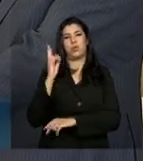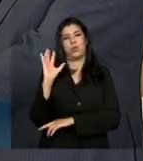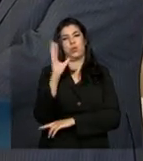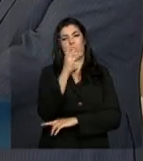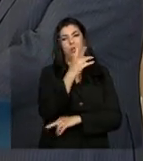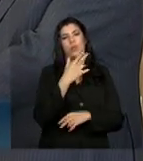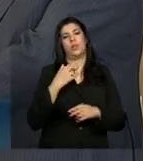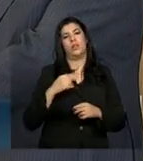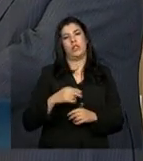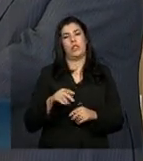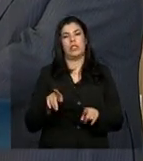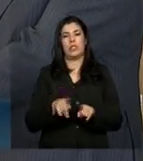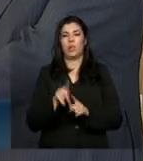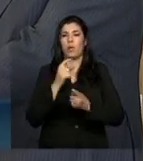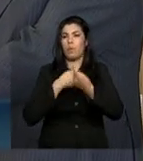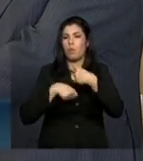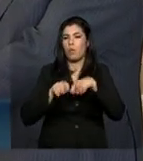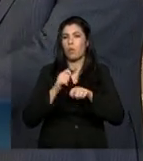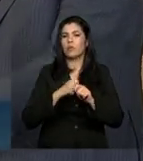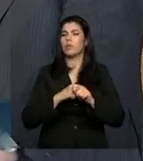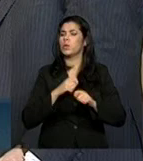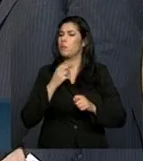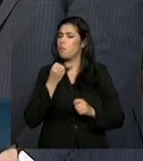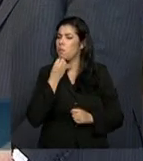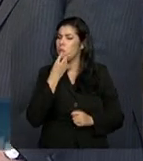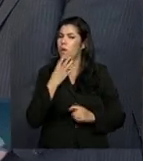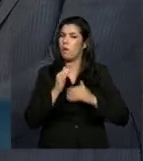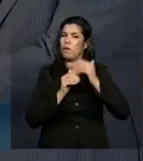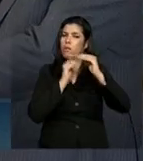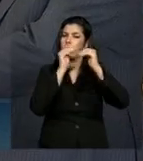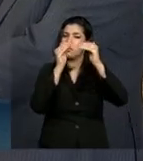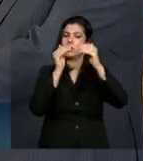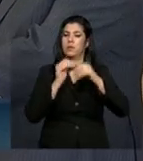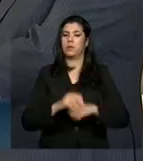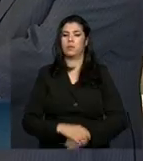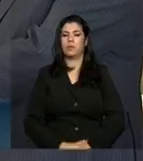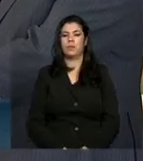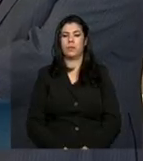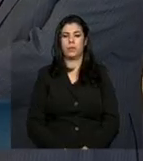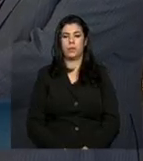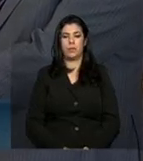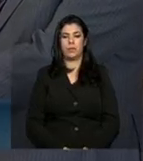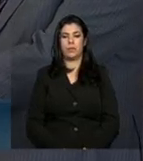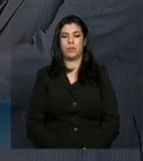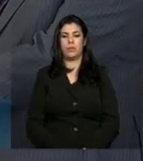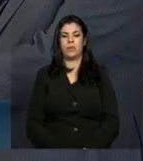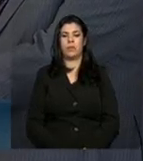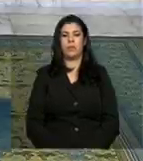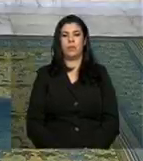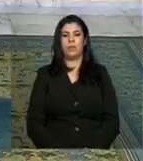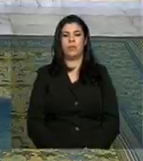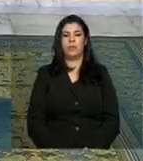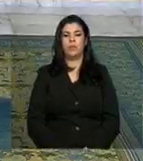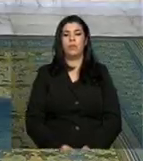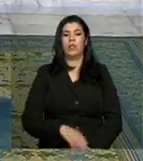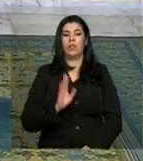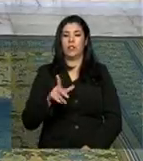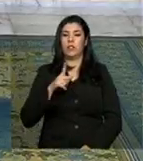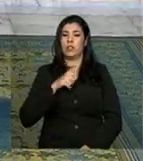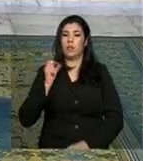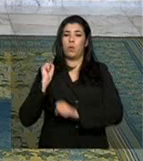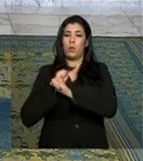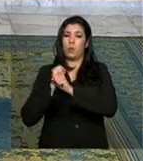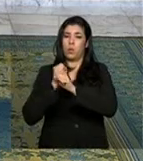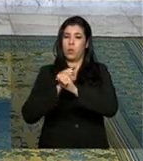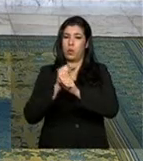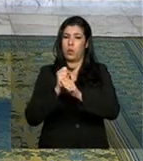altamente desenvolvida. Há vários anos, as